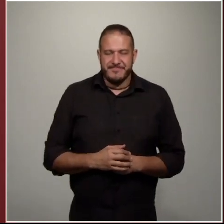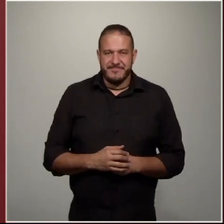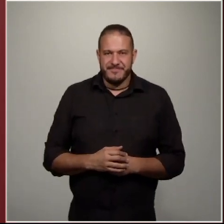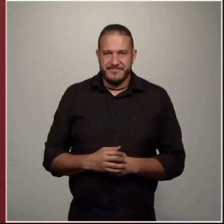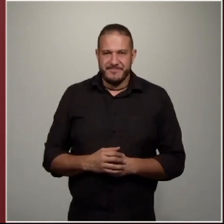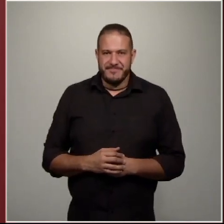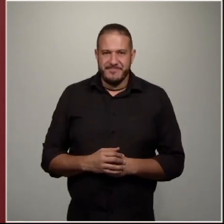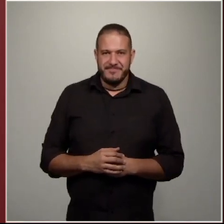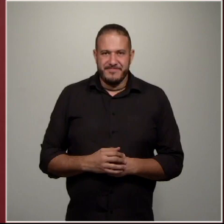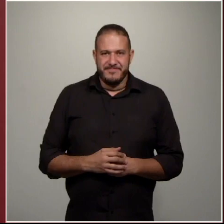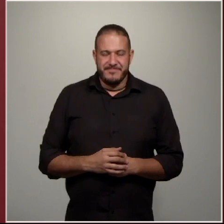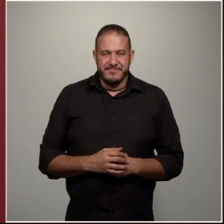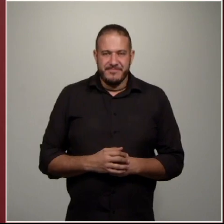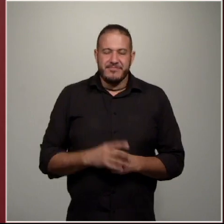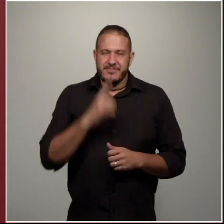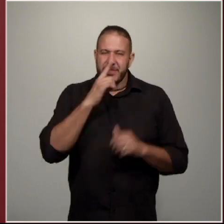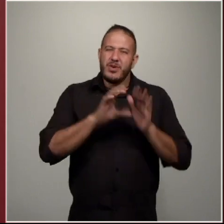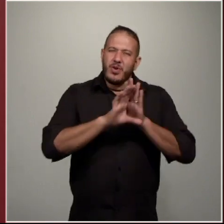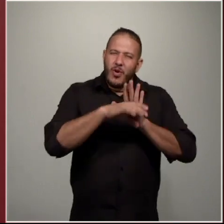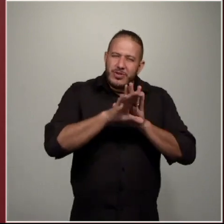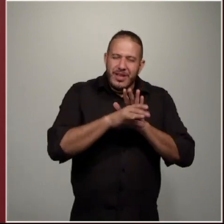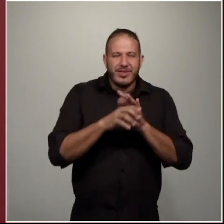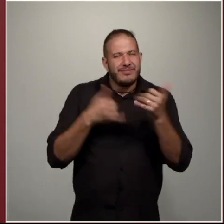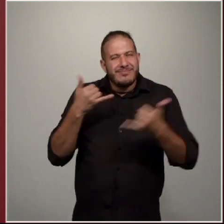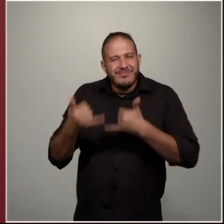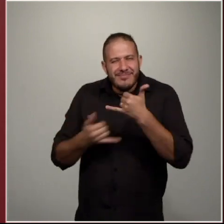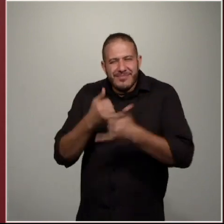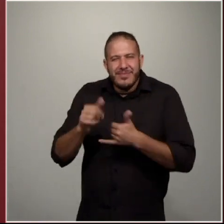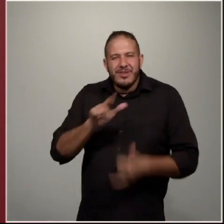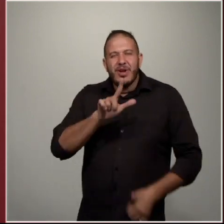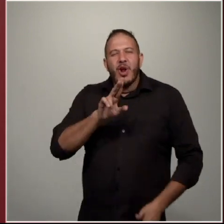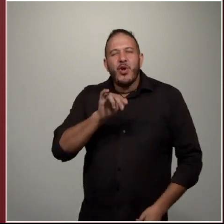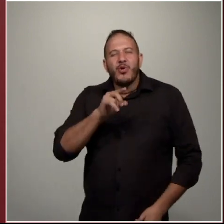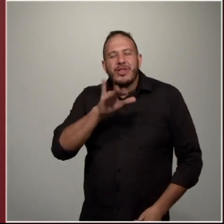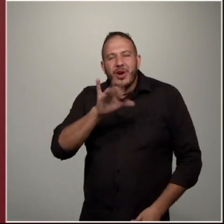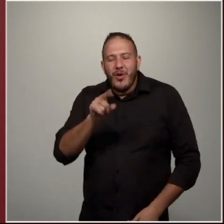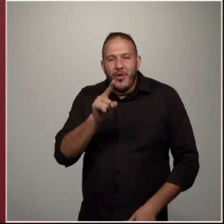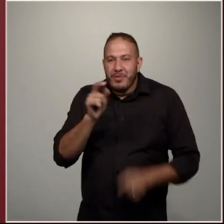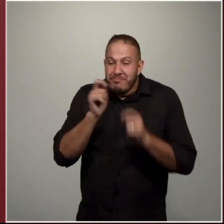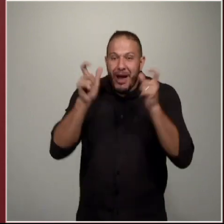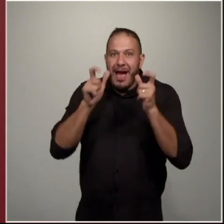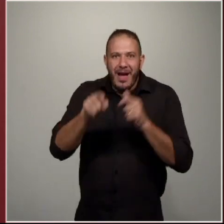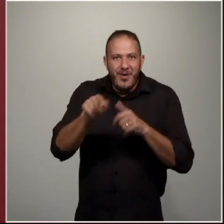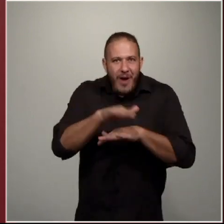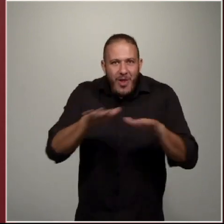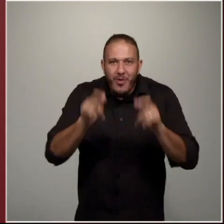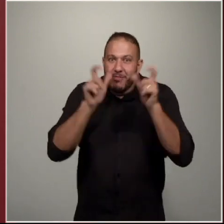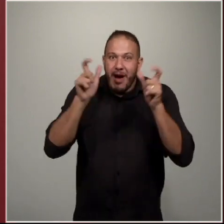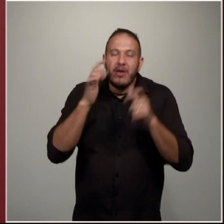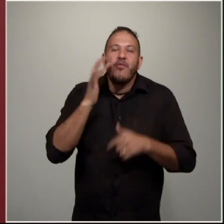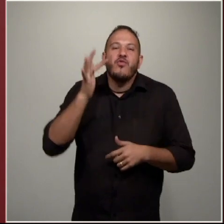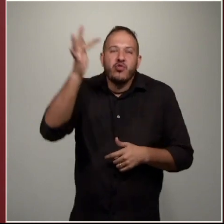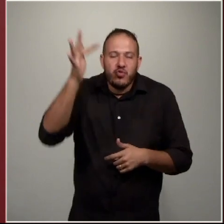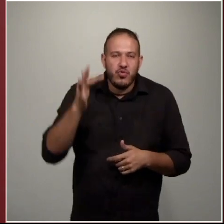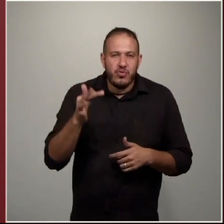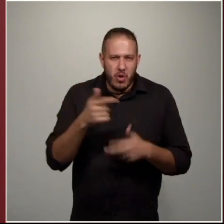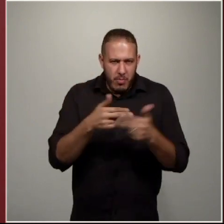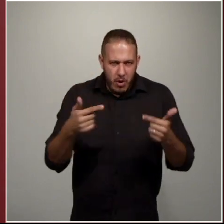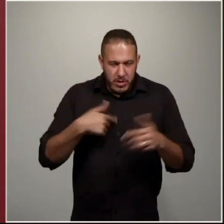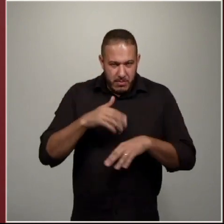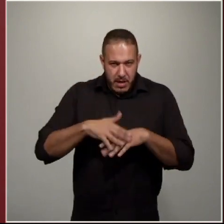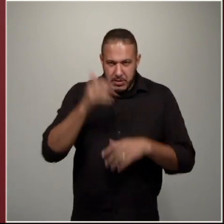o conceito lúdico em sala de aula desperta o aluno para uma realidade futura como um vestibular que é algo mais